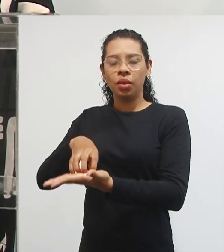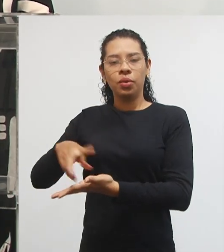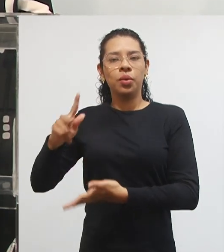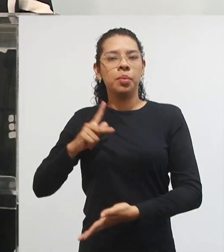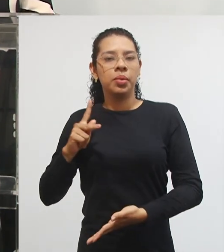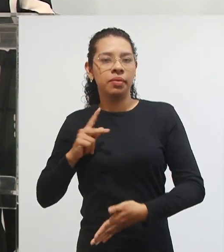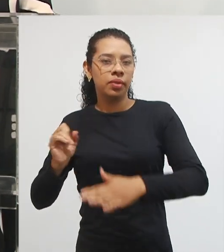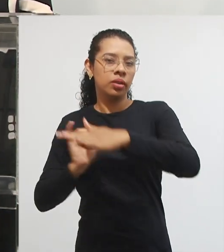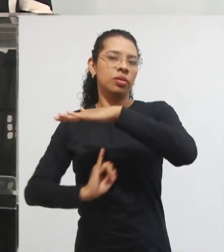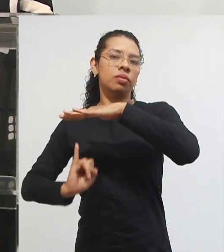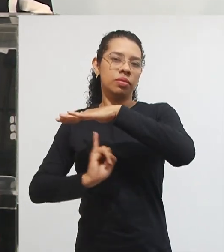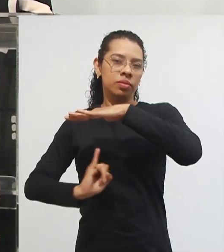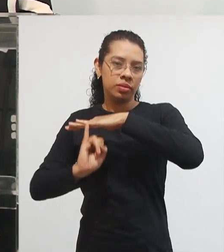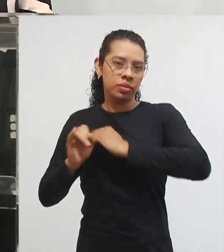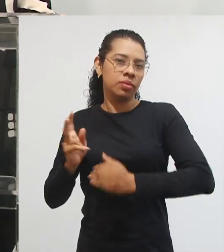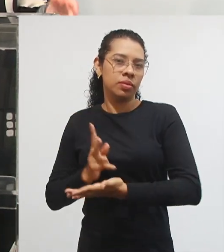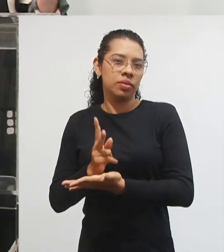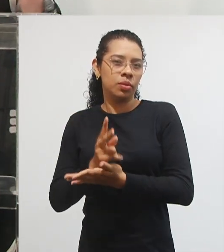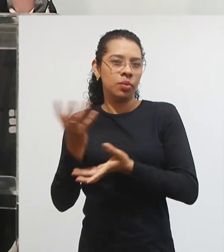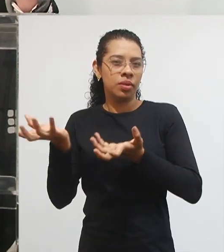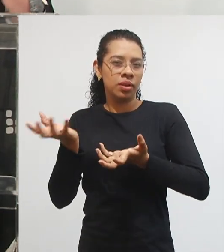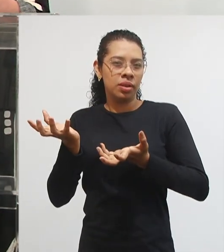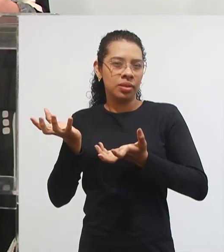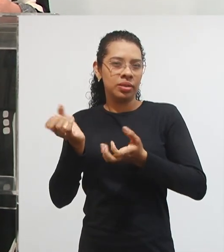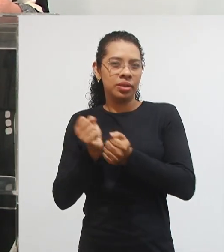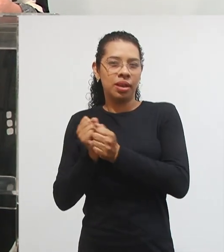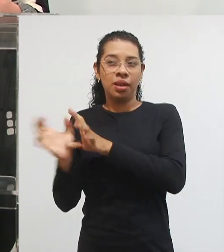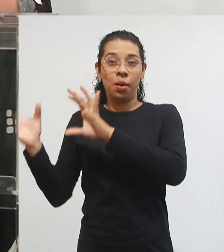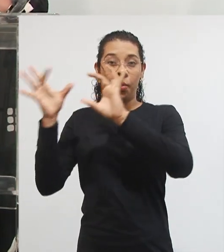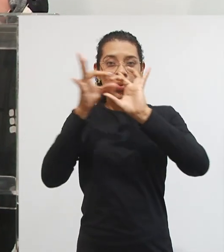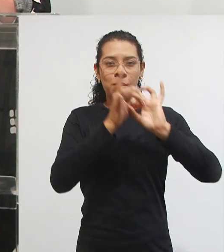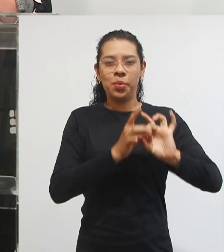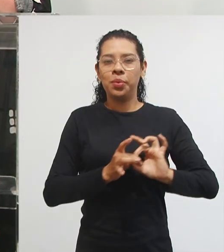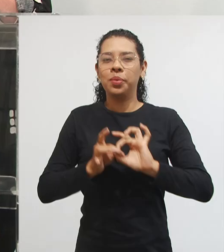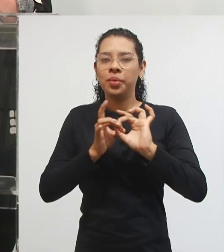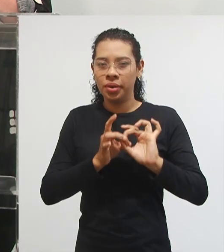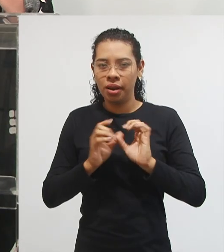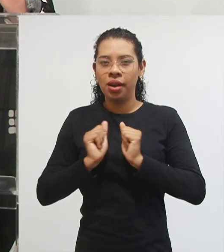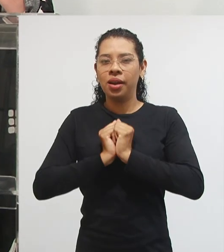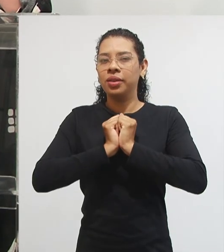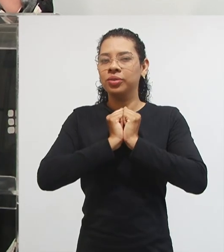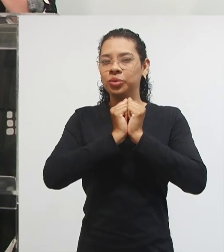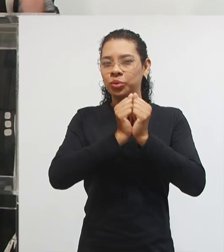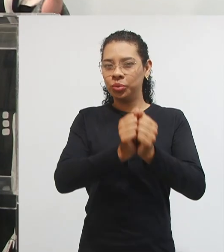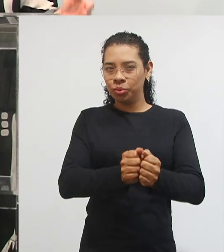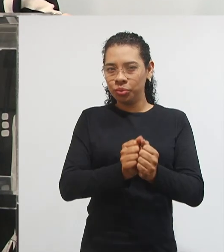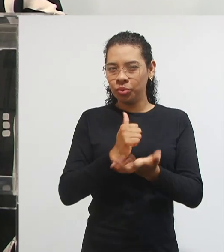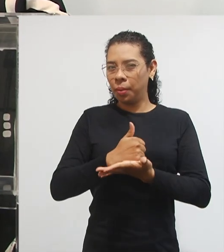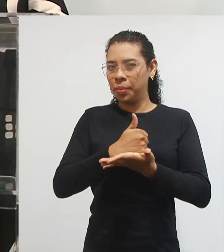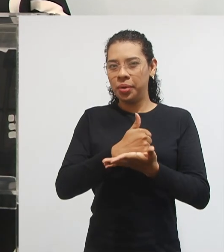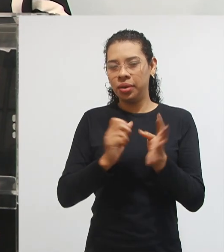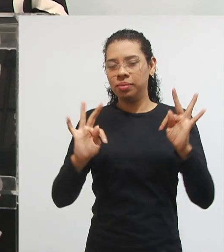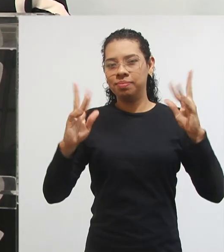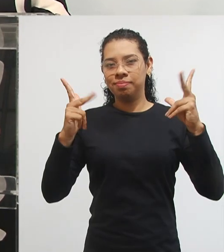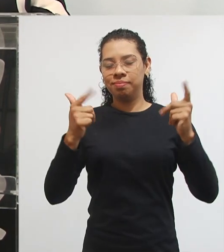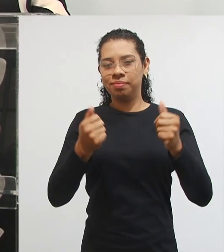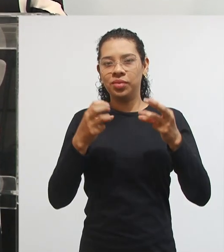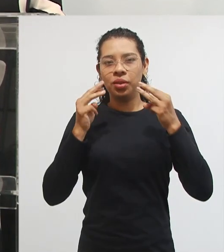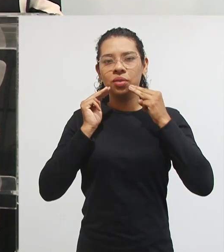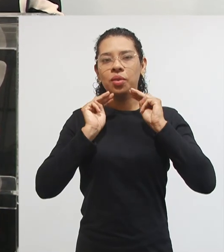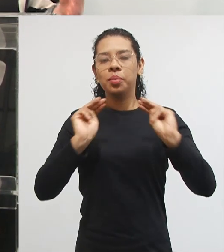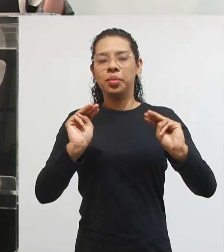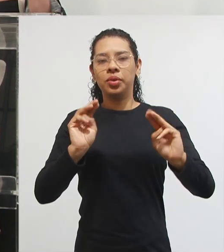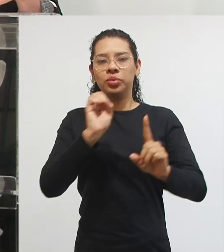esses tipos de marketing aí, quando elas querem ligar o seu nome a alguma dessas causas, alguma dessas questões. E o